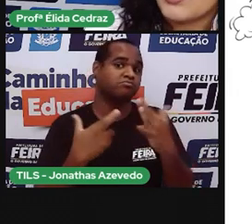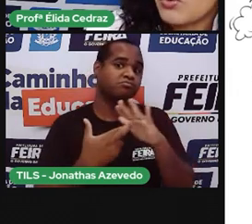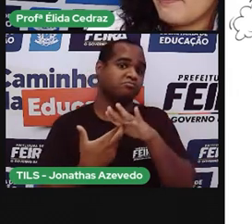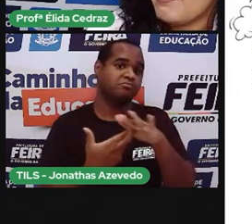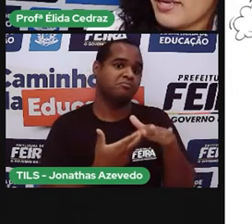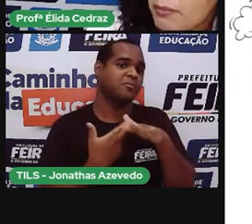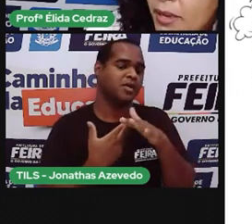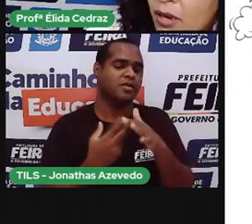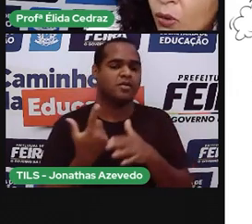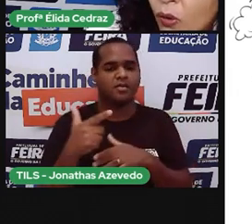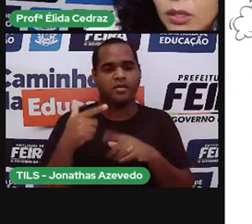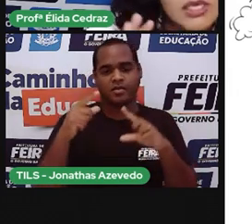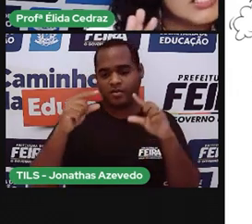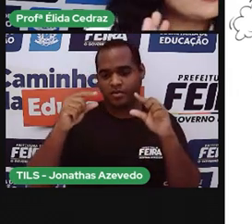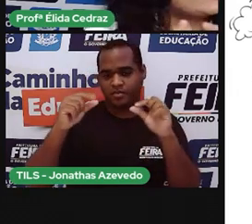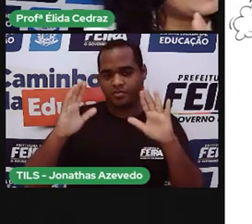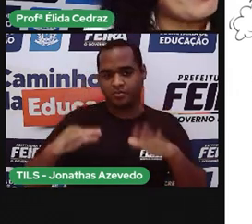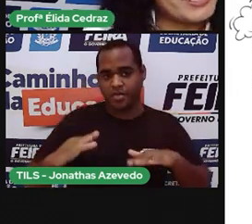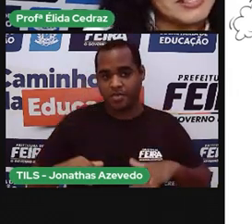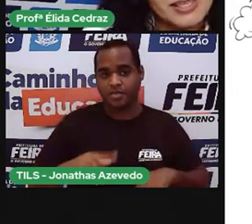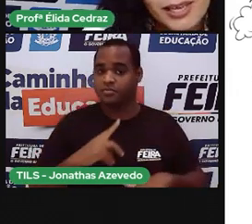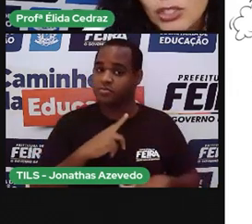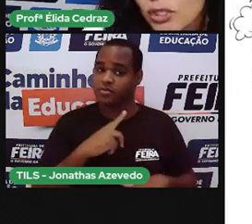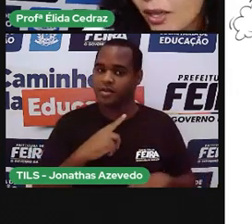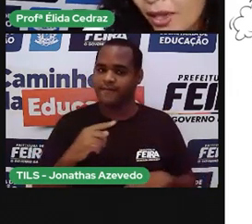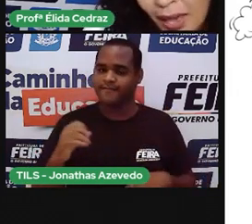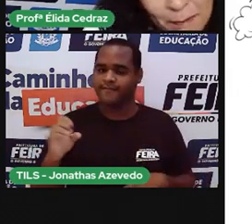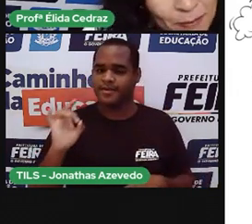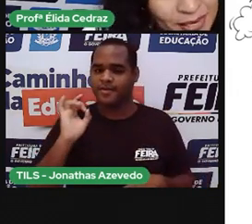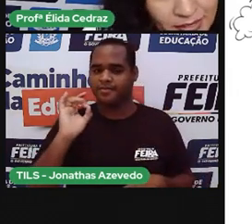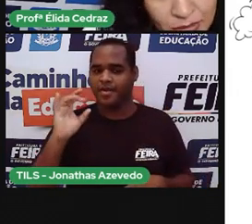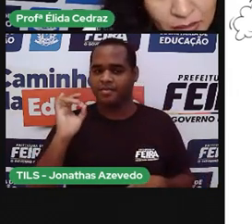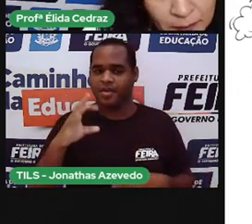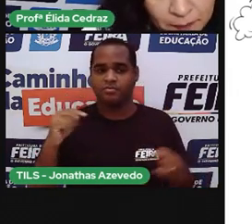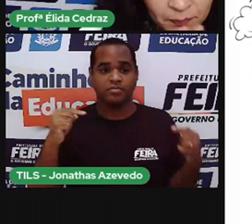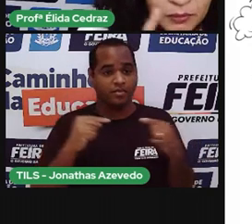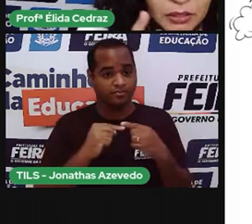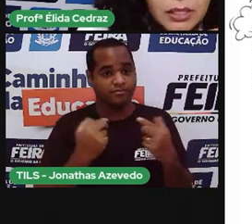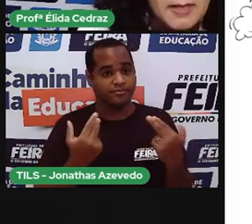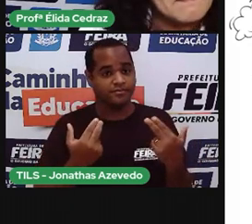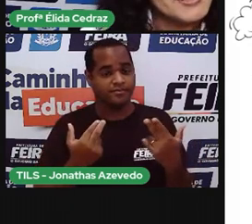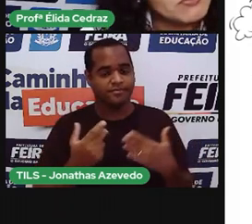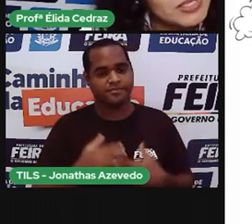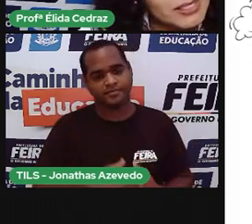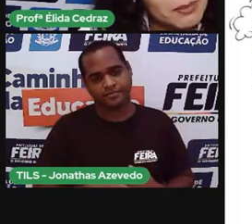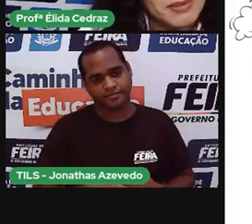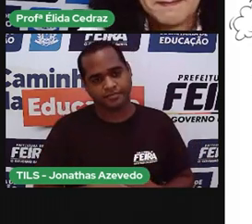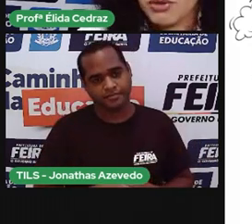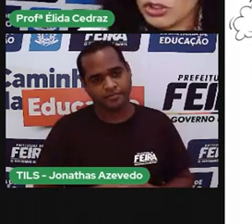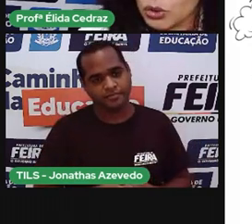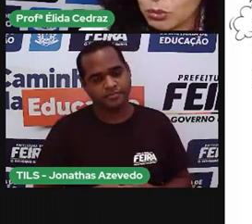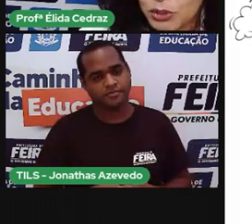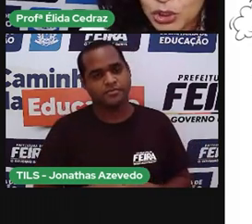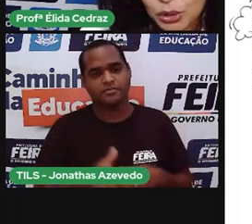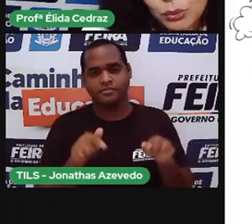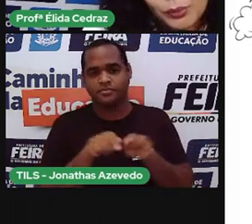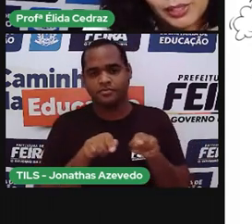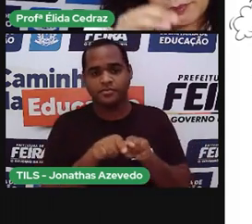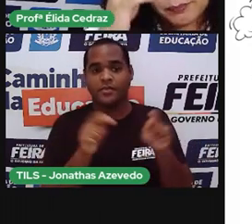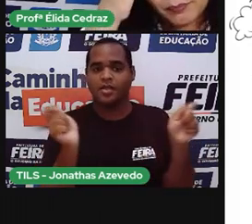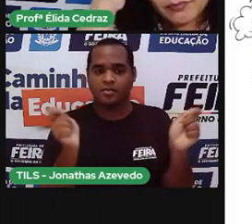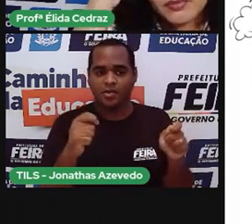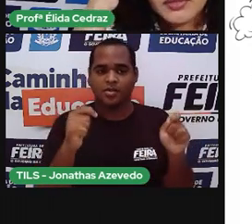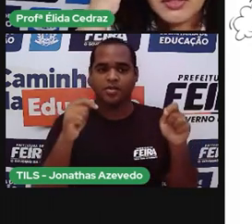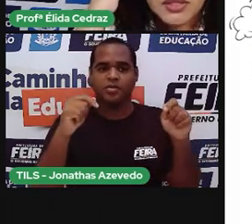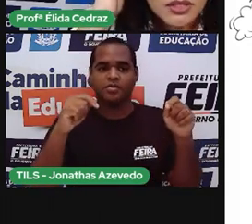O preço é bem melhor. E a qualidade é a mesma. Mas você também pode